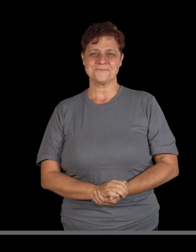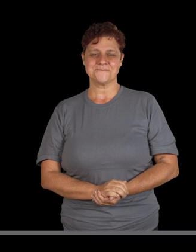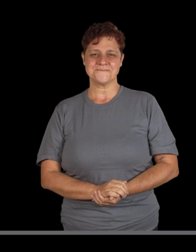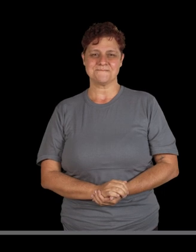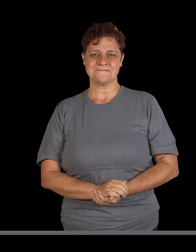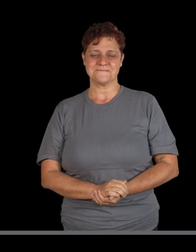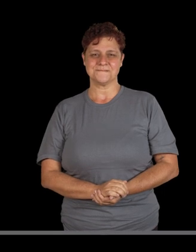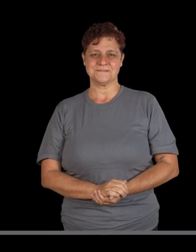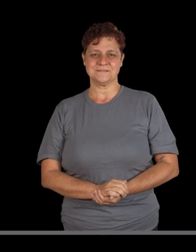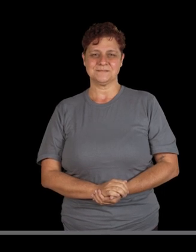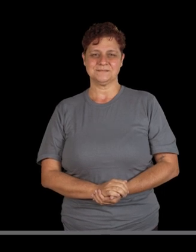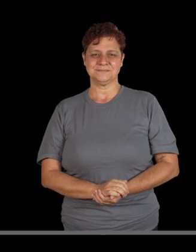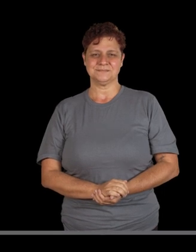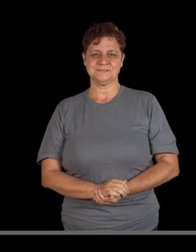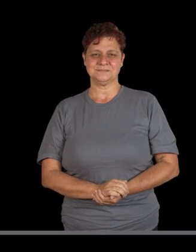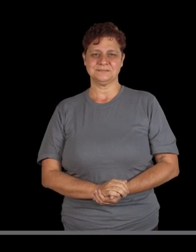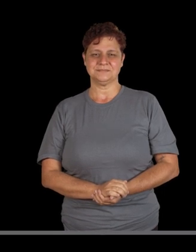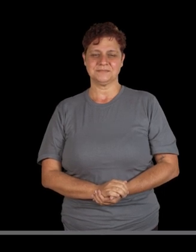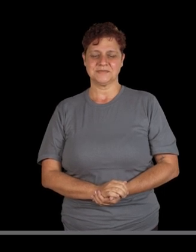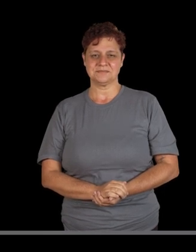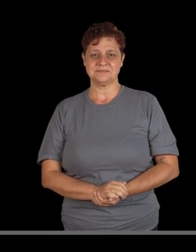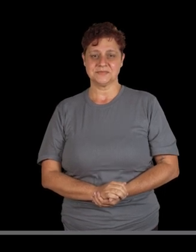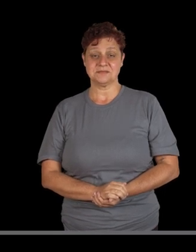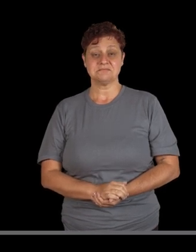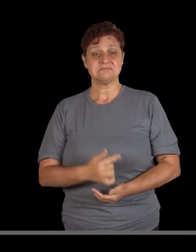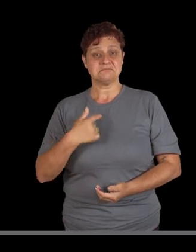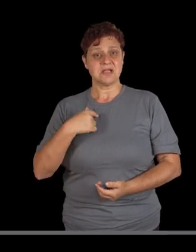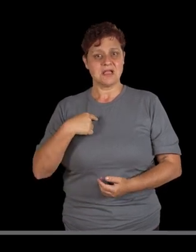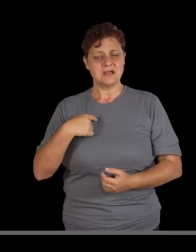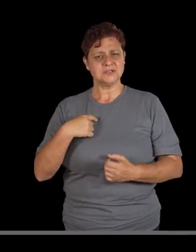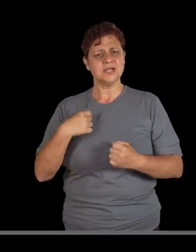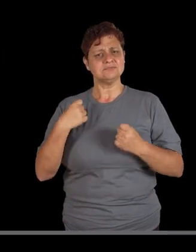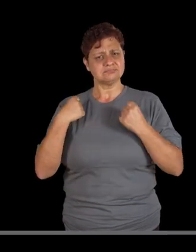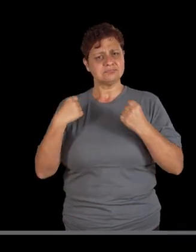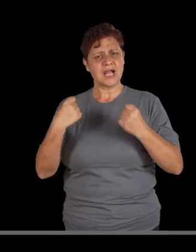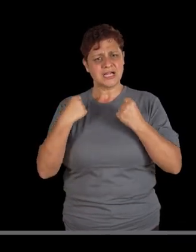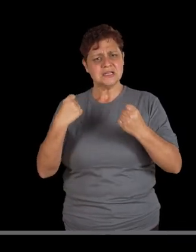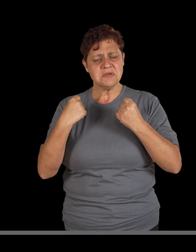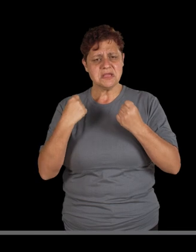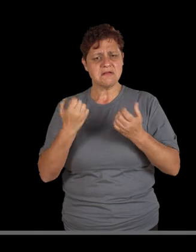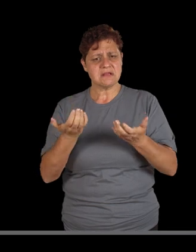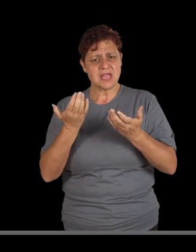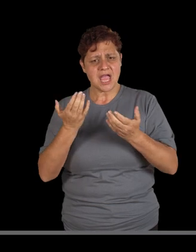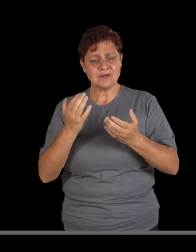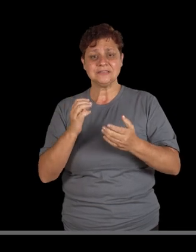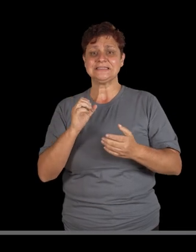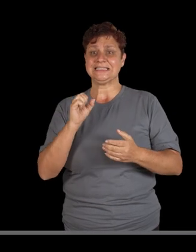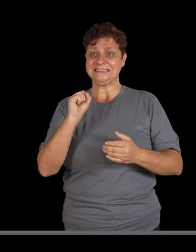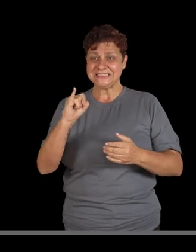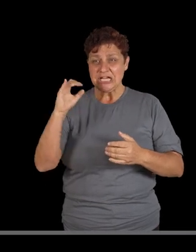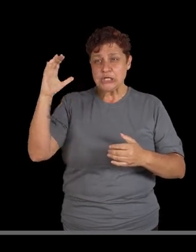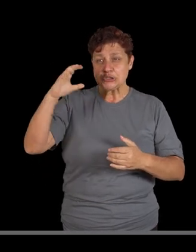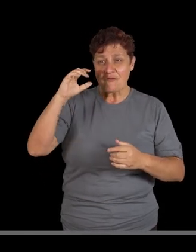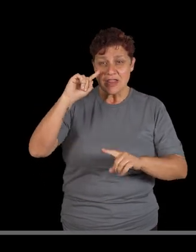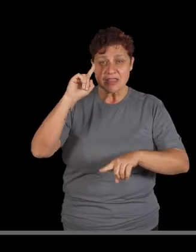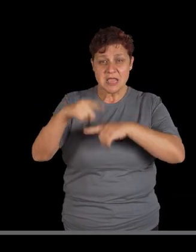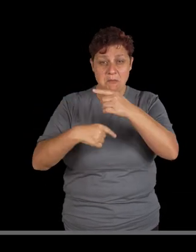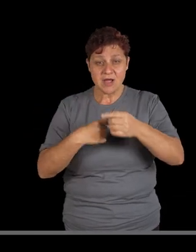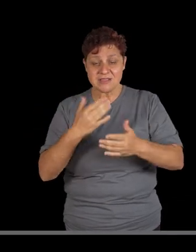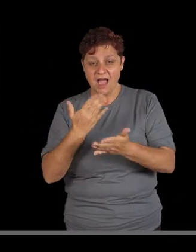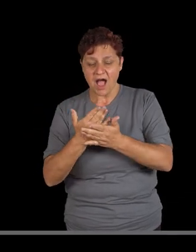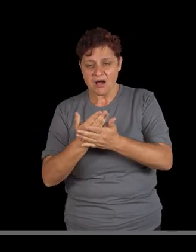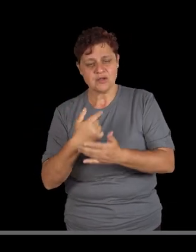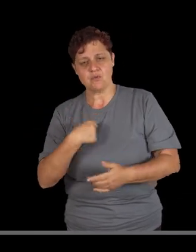unless it's raining. eu irei para a academia depois da aula, a não ser que esteja chovendo. Ok?